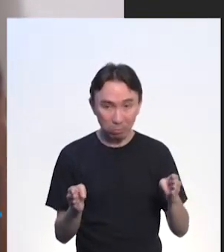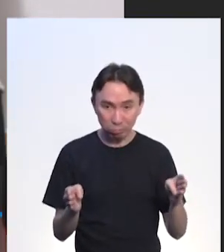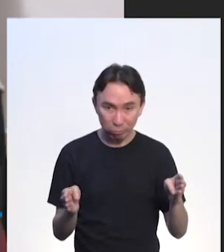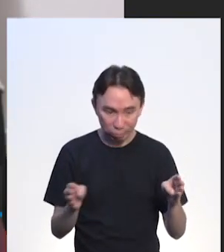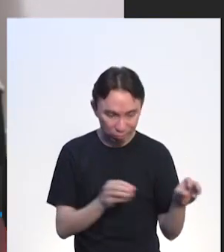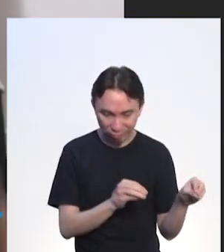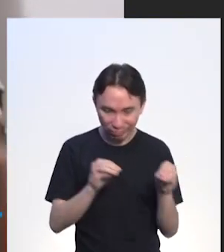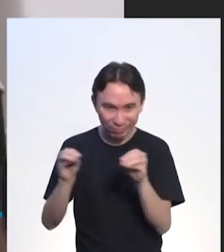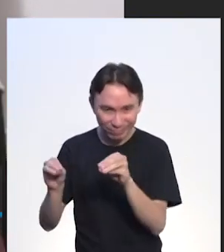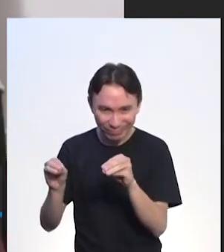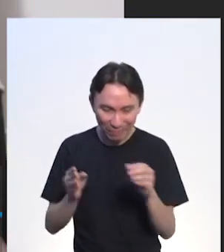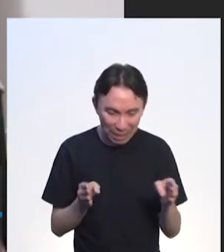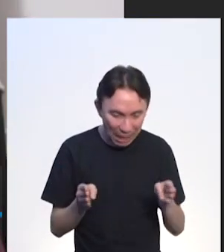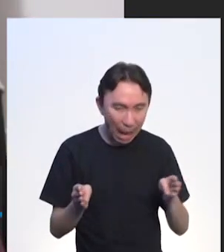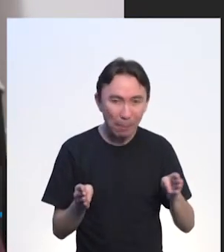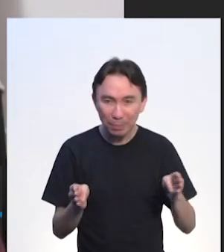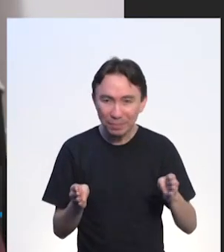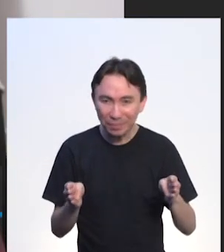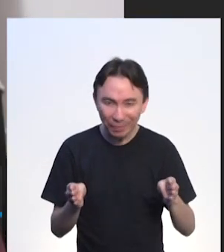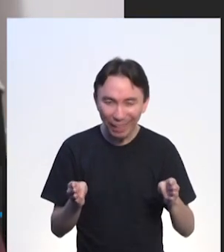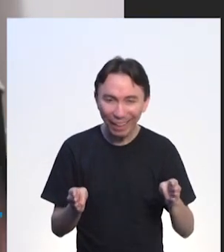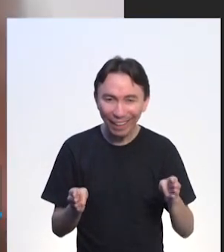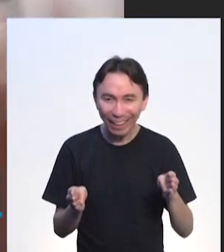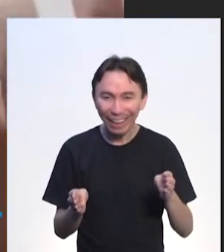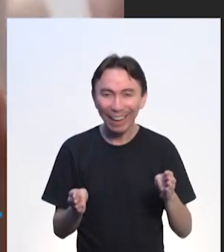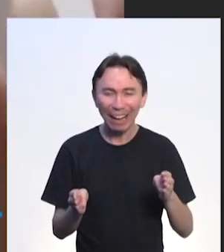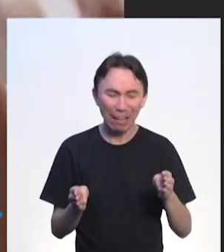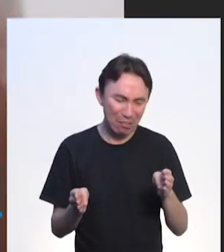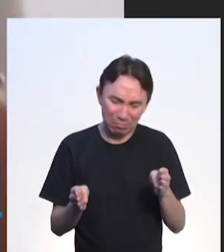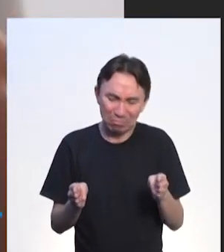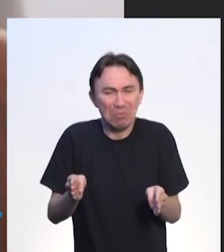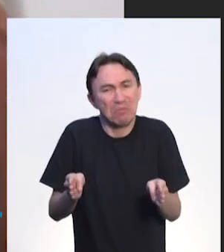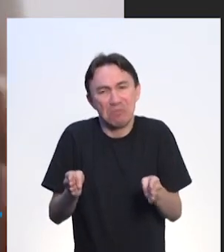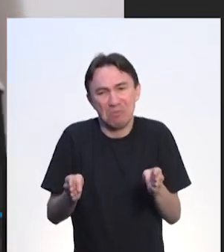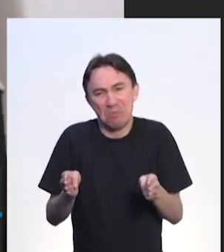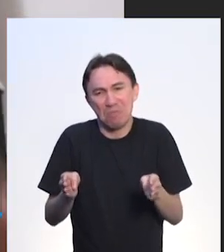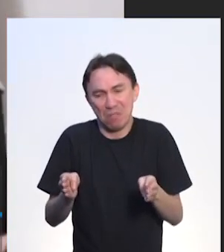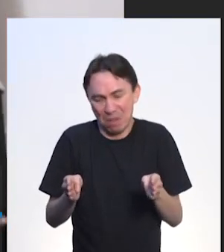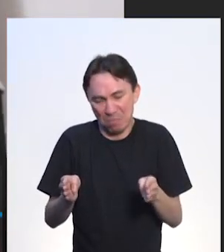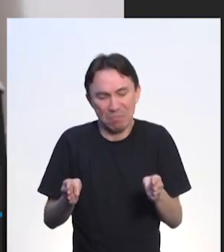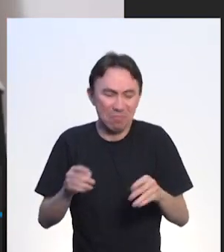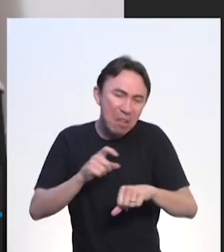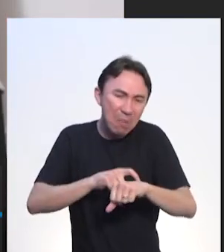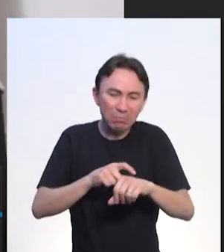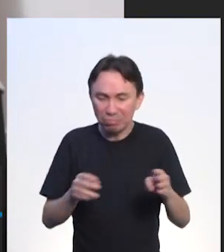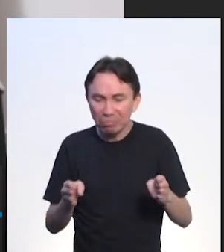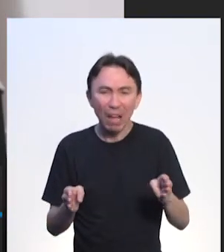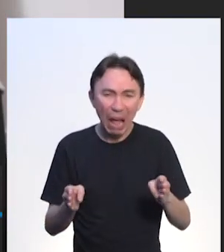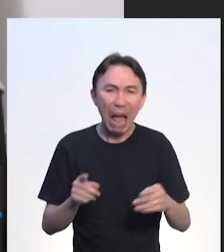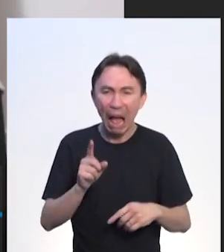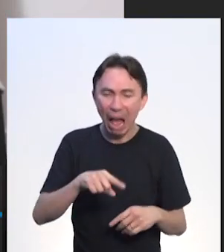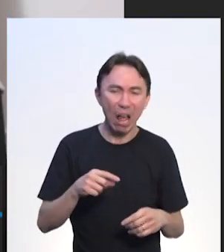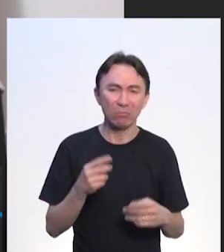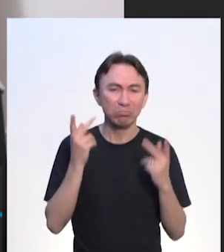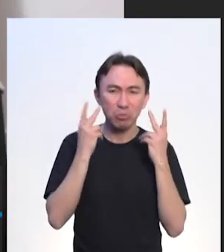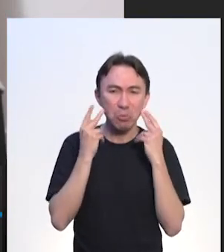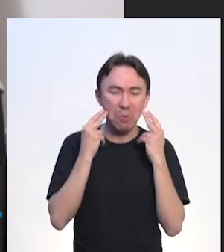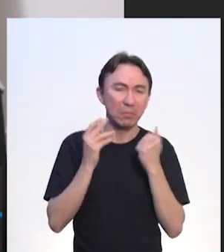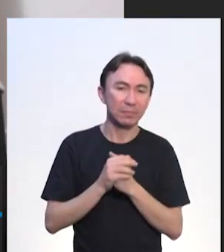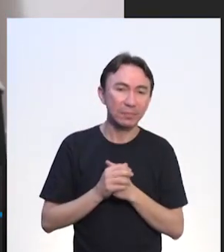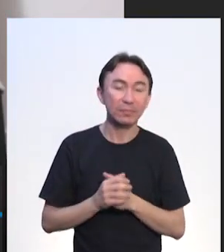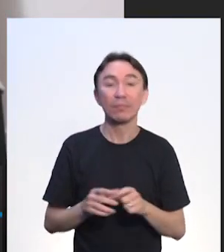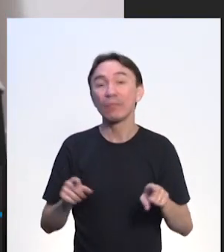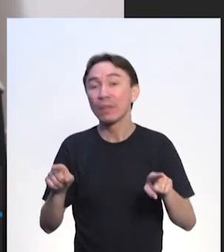de emprego que a gente fala que é o normal, é considerado desemprego friccional. E tem o